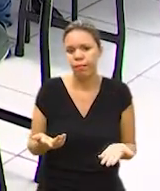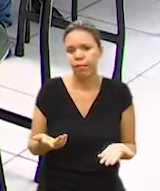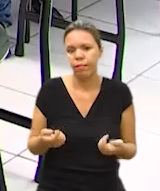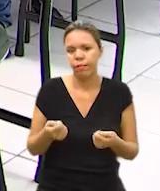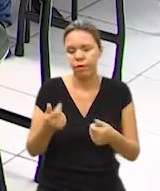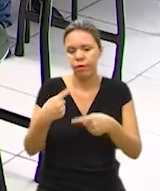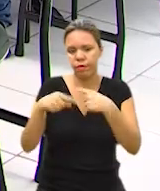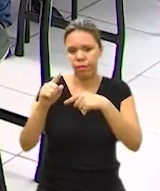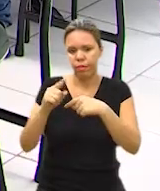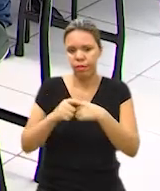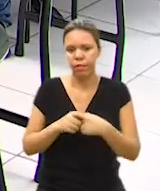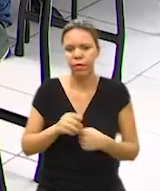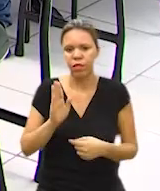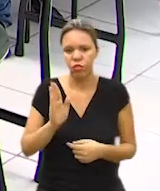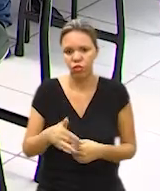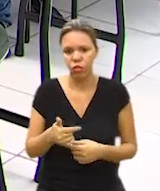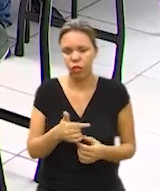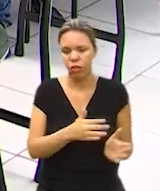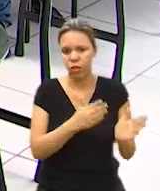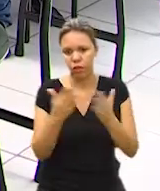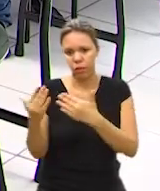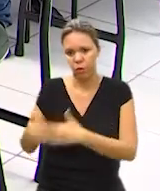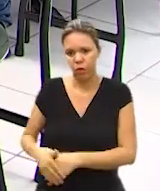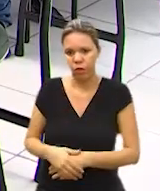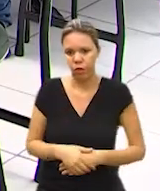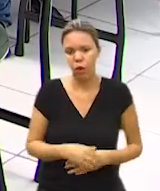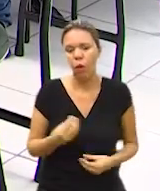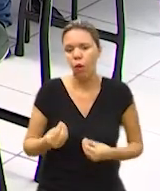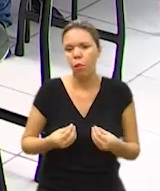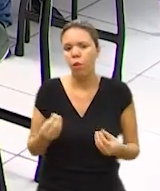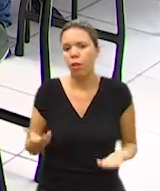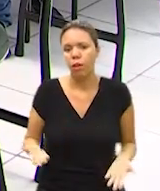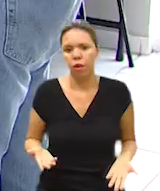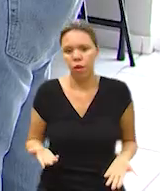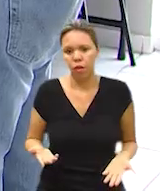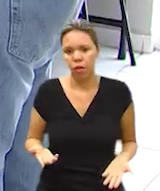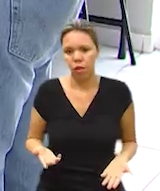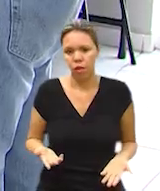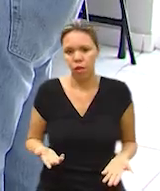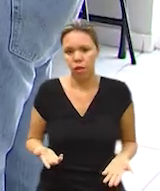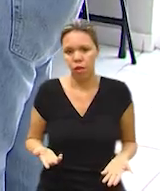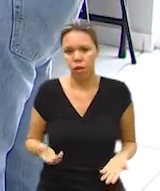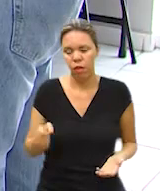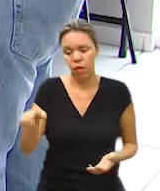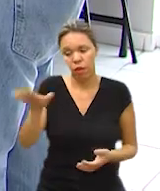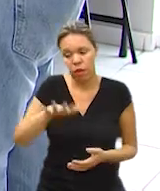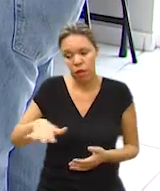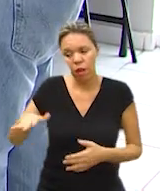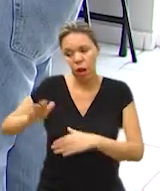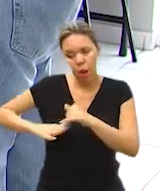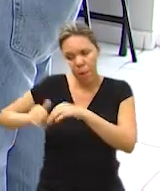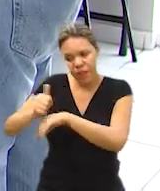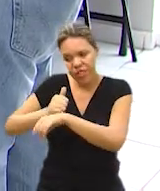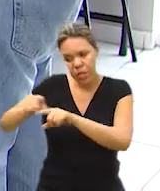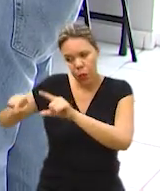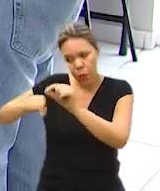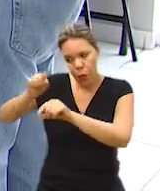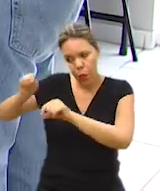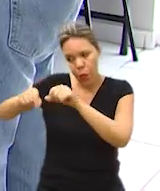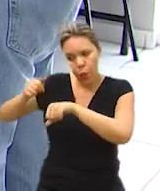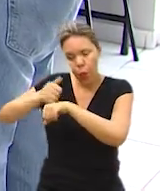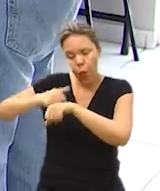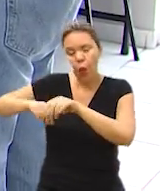bem sucedido. E já a segunda fase, como é que é? Então, a segunda fase é por área, né? Aí, na segunda fase, o